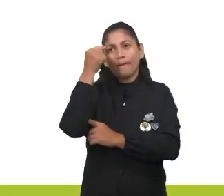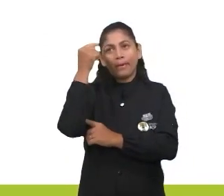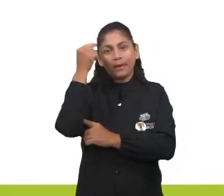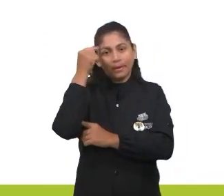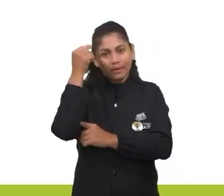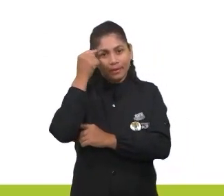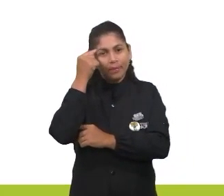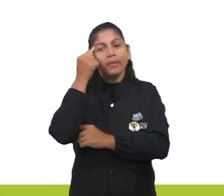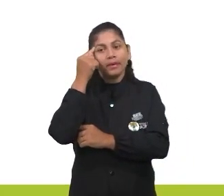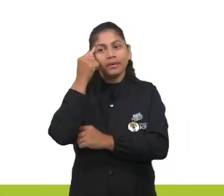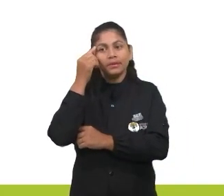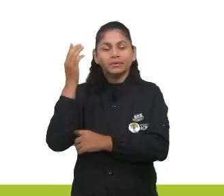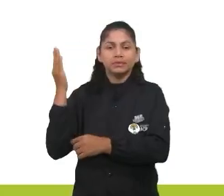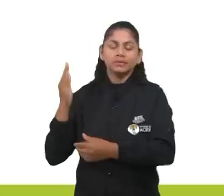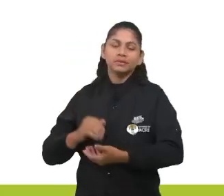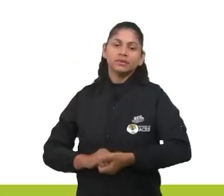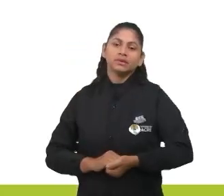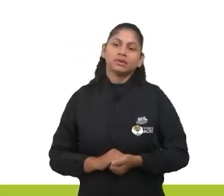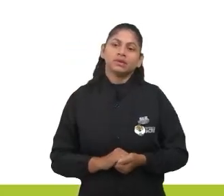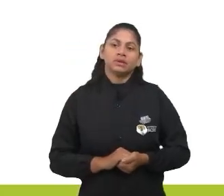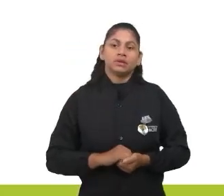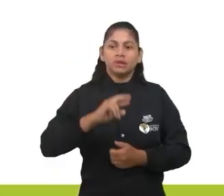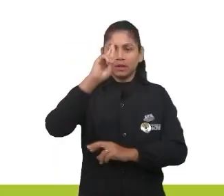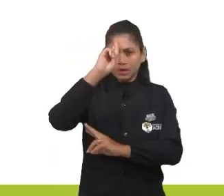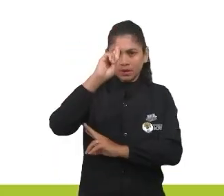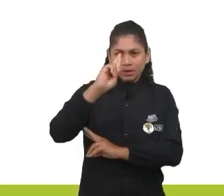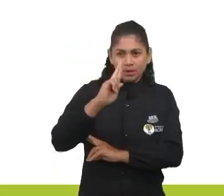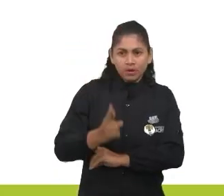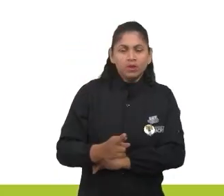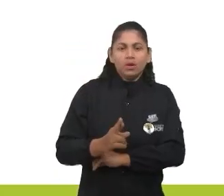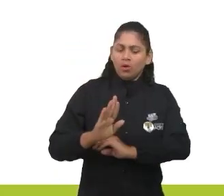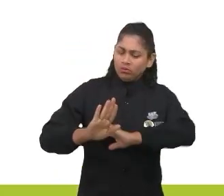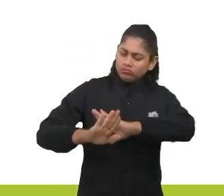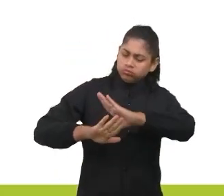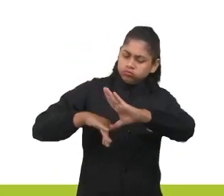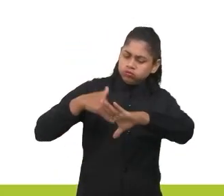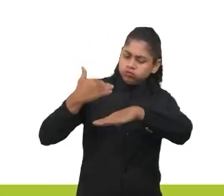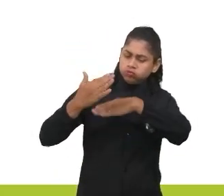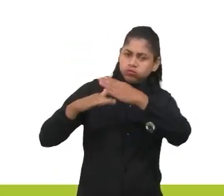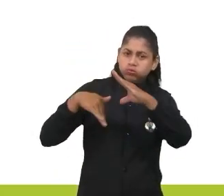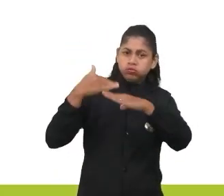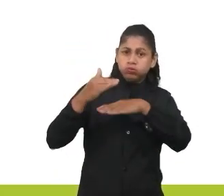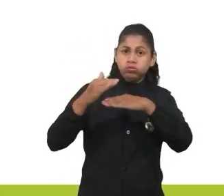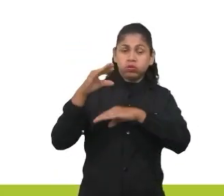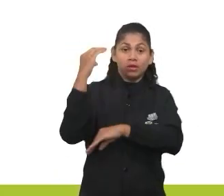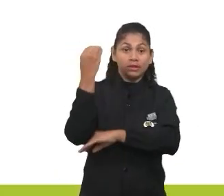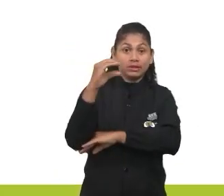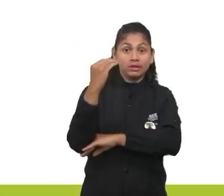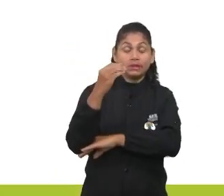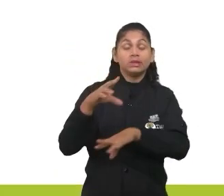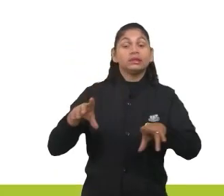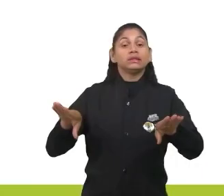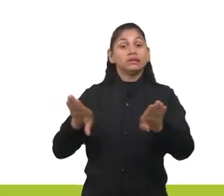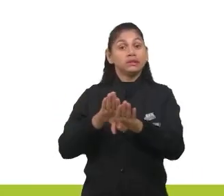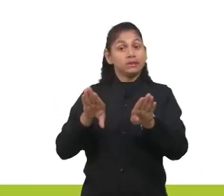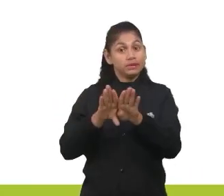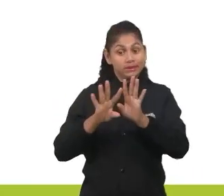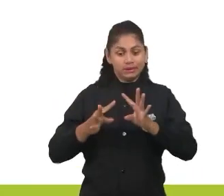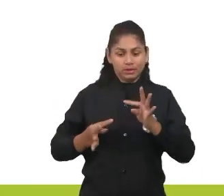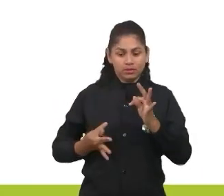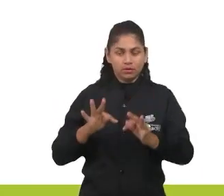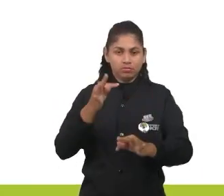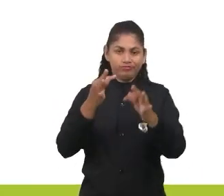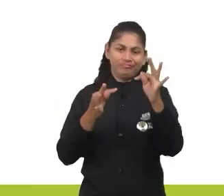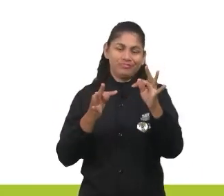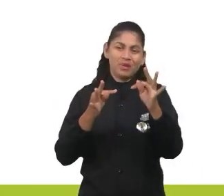Então, a razão instrumental desenvolveu a ciência e a tecnologia, mas não levou em conta a questão